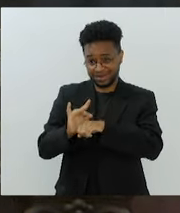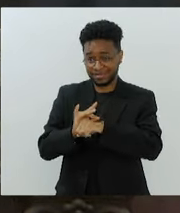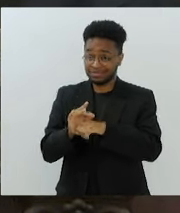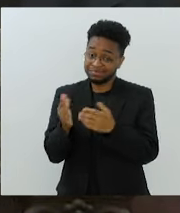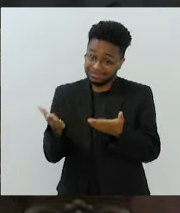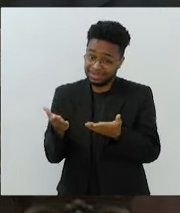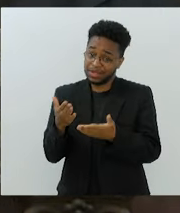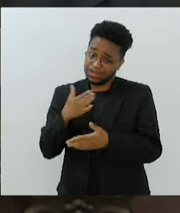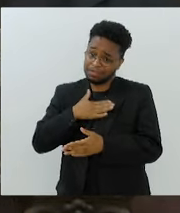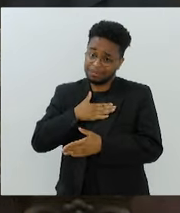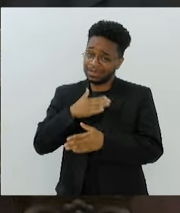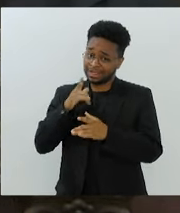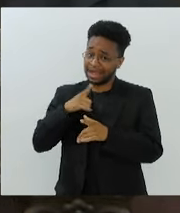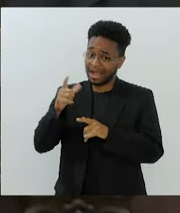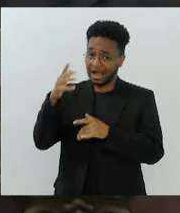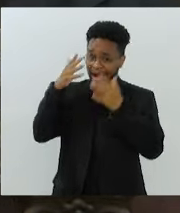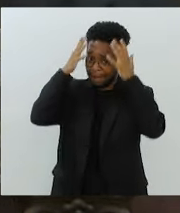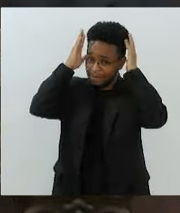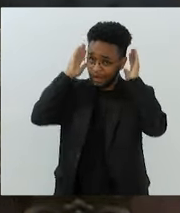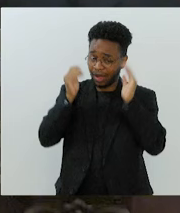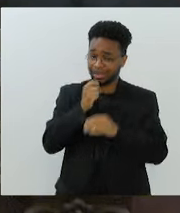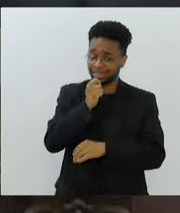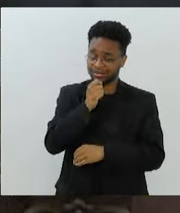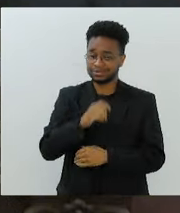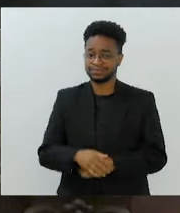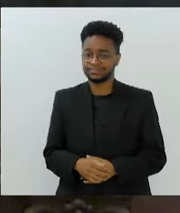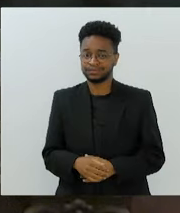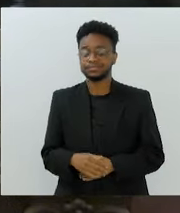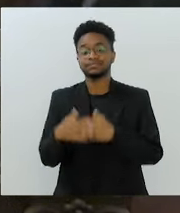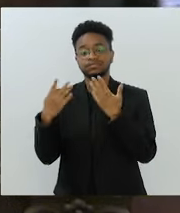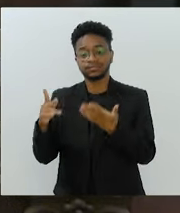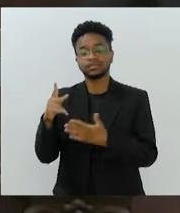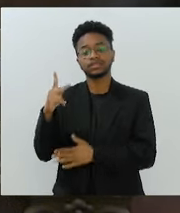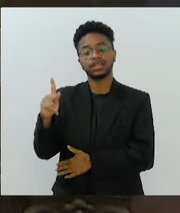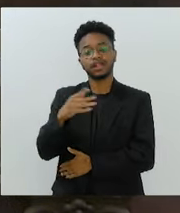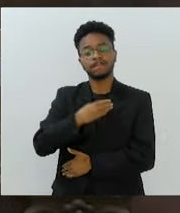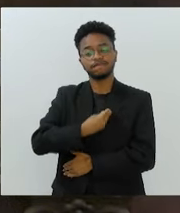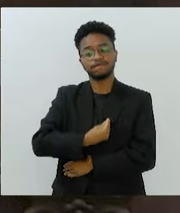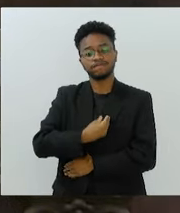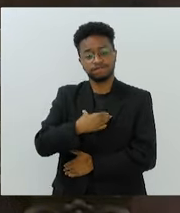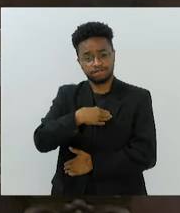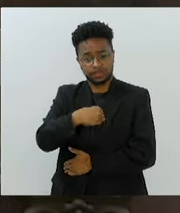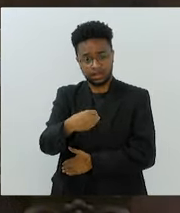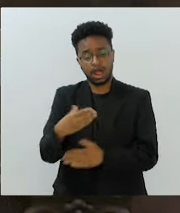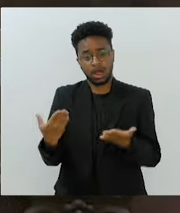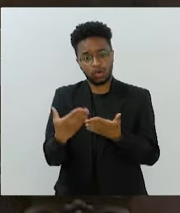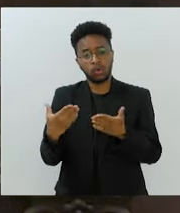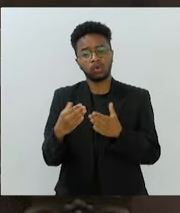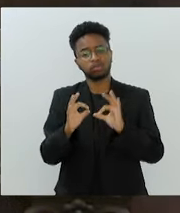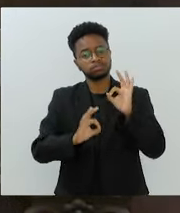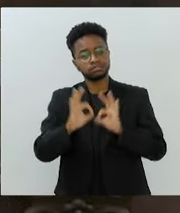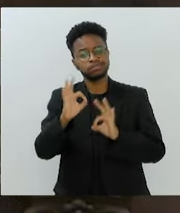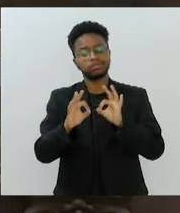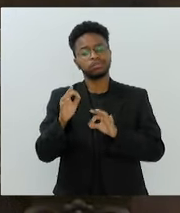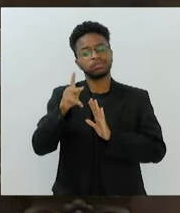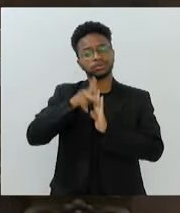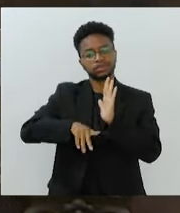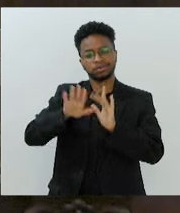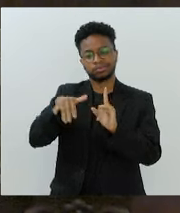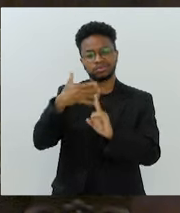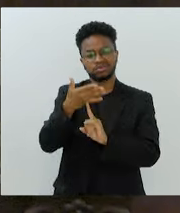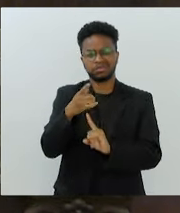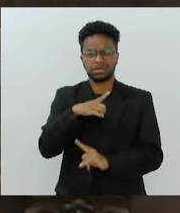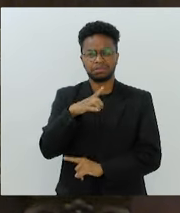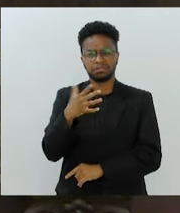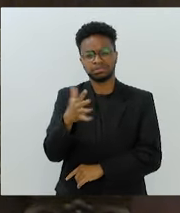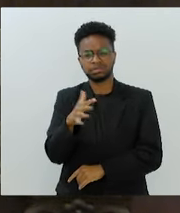com cabelo, e a filha dele, que agora está dirigindo projetos ambientais, na época devia de ter, para aí, o quê? Uns